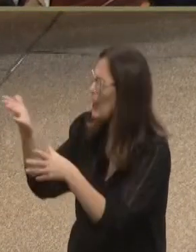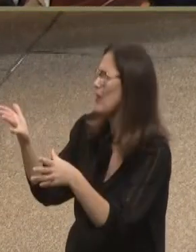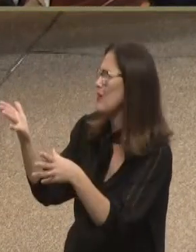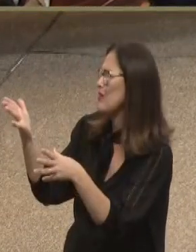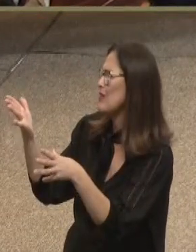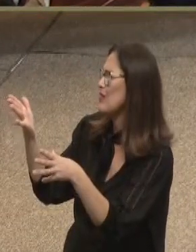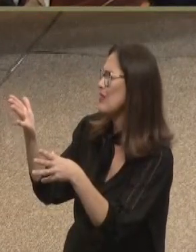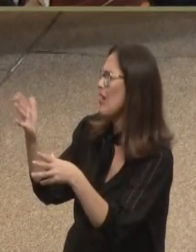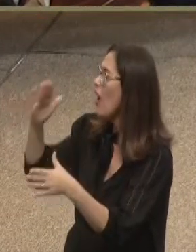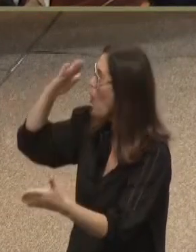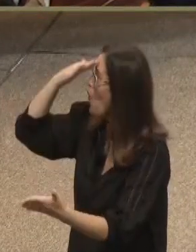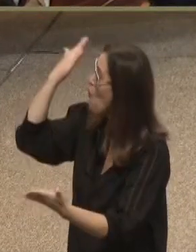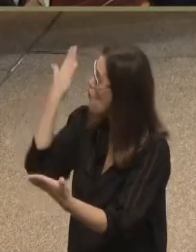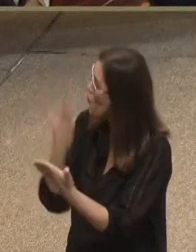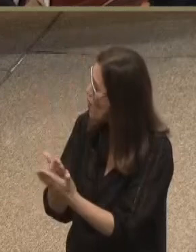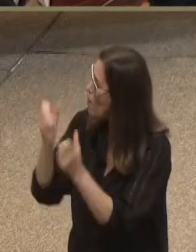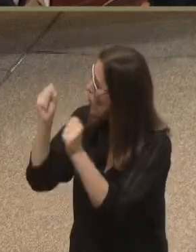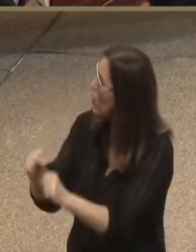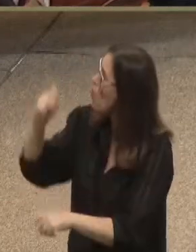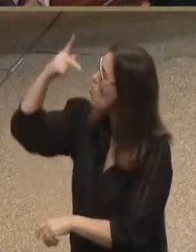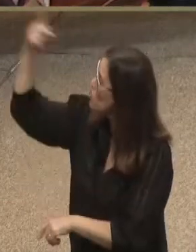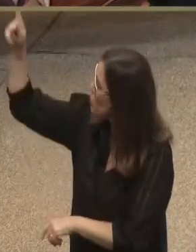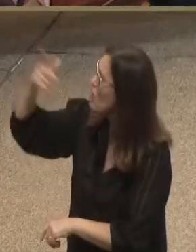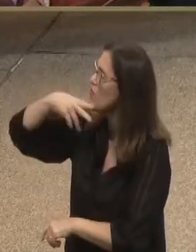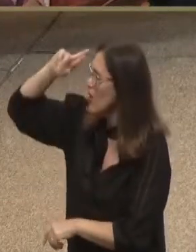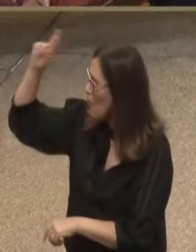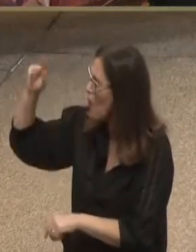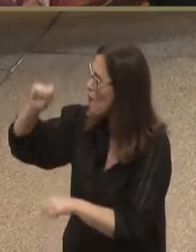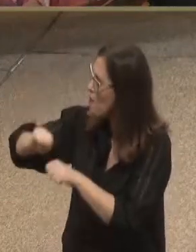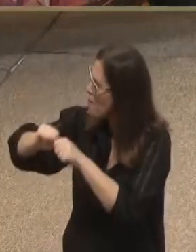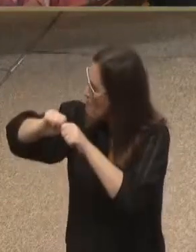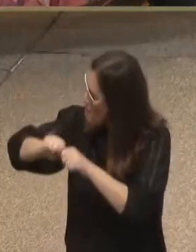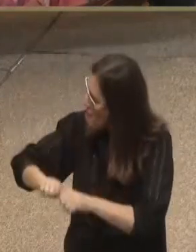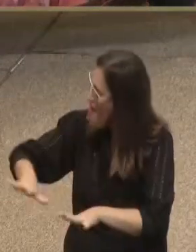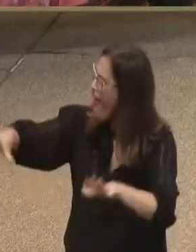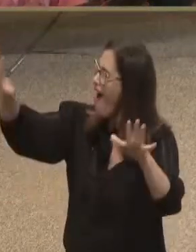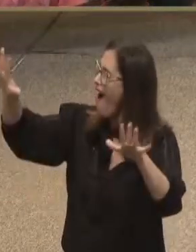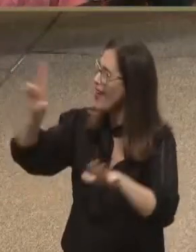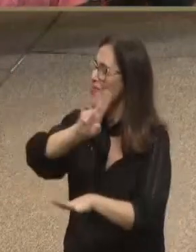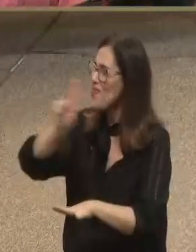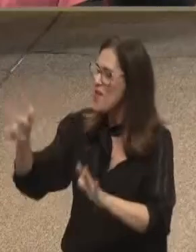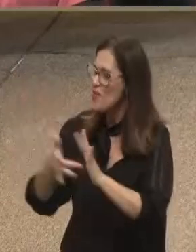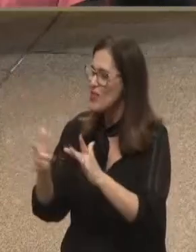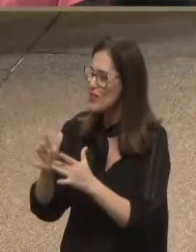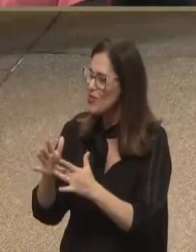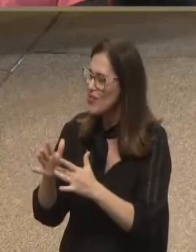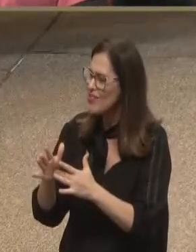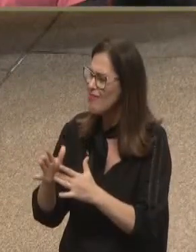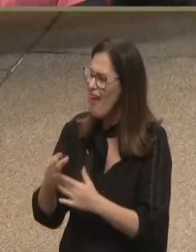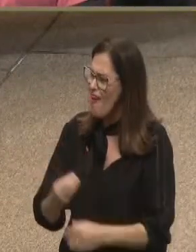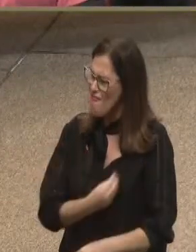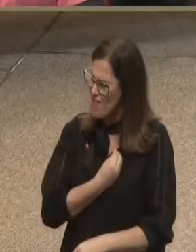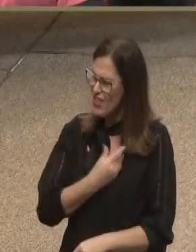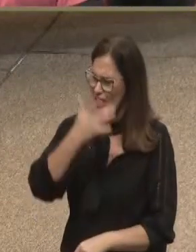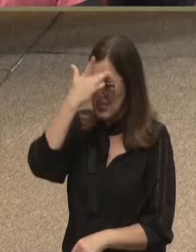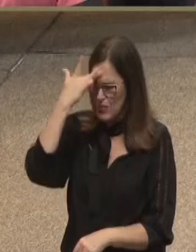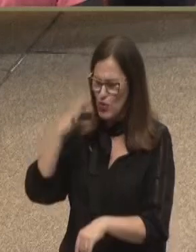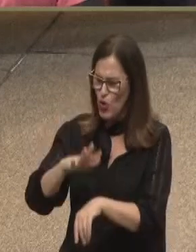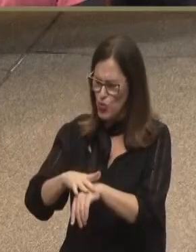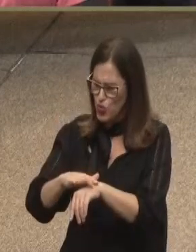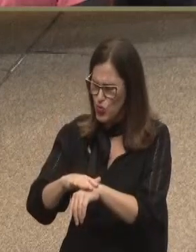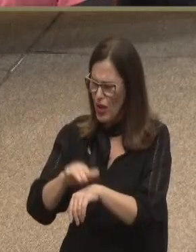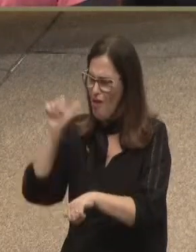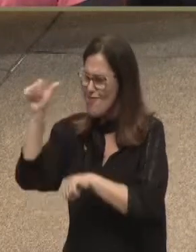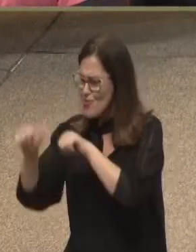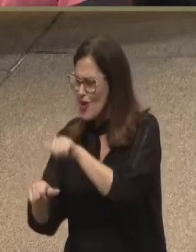cremos no poder do Senhor de operar milagres em nome de Jesus. Faça um milagre na vida dos nossos irmãos, Senhor. Restaura também as